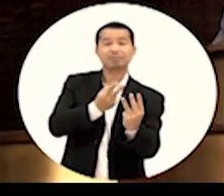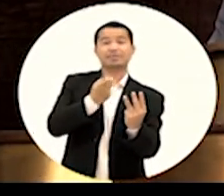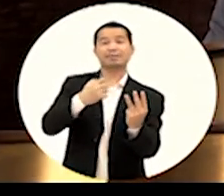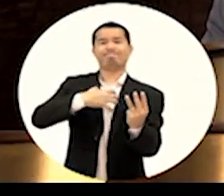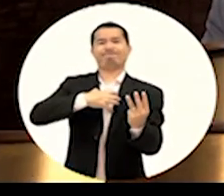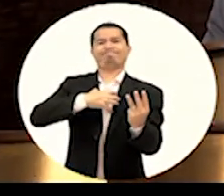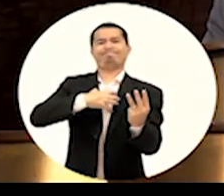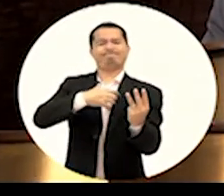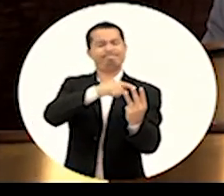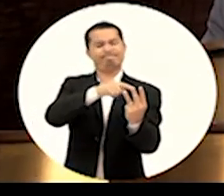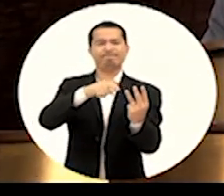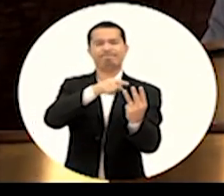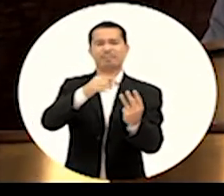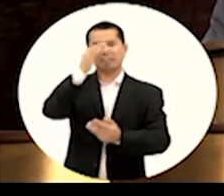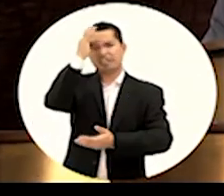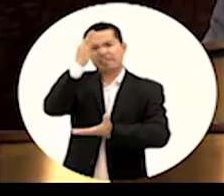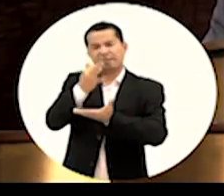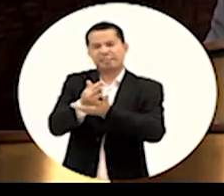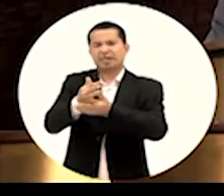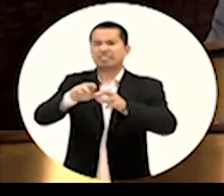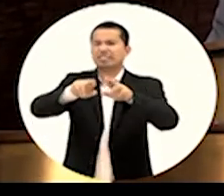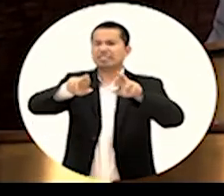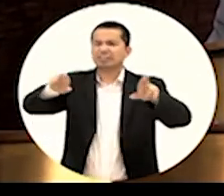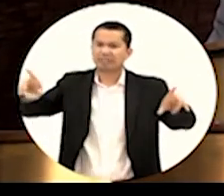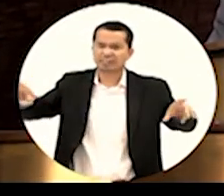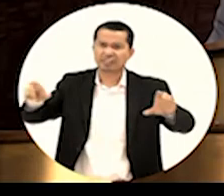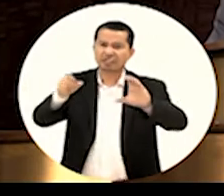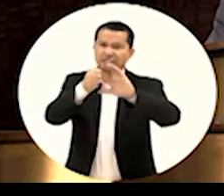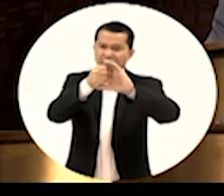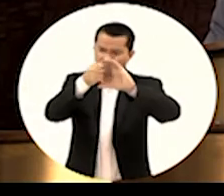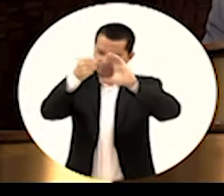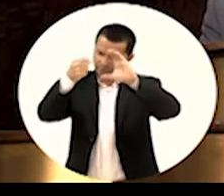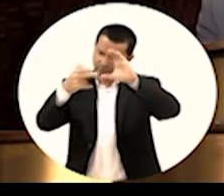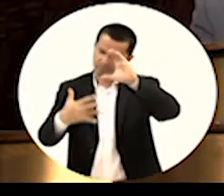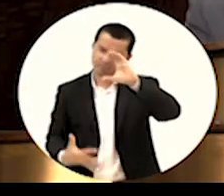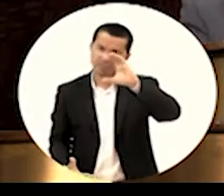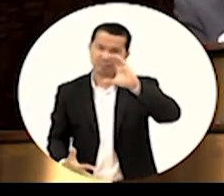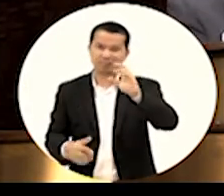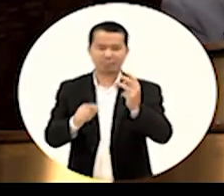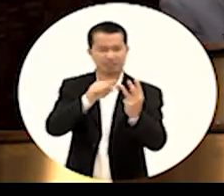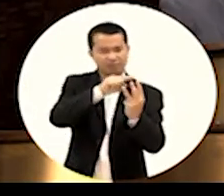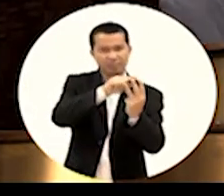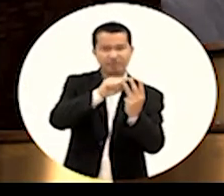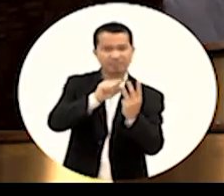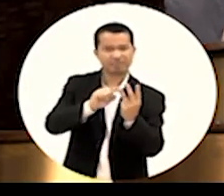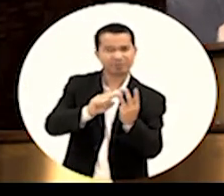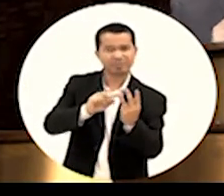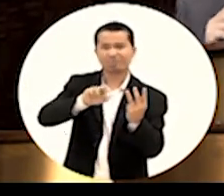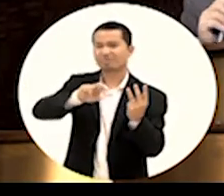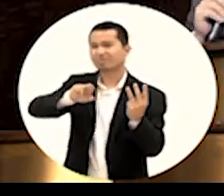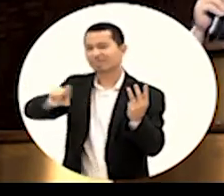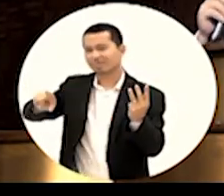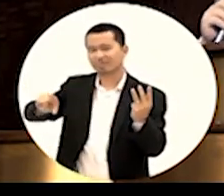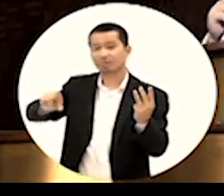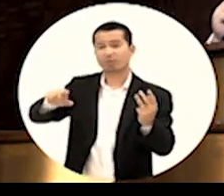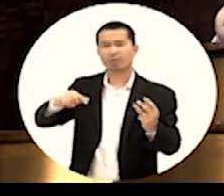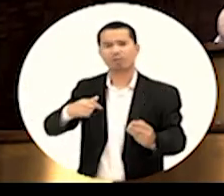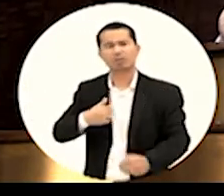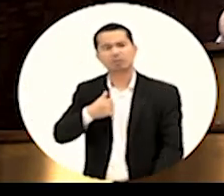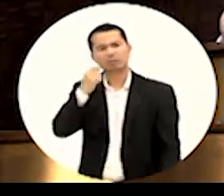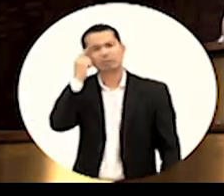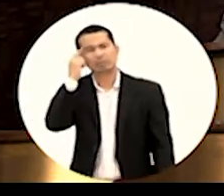vejo neles algumas características de uma fé que nos leva à dimensão do poder